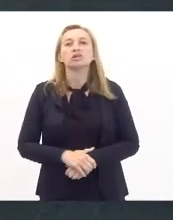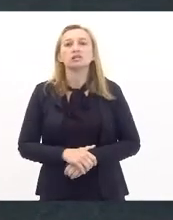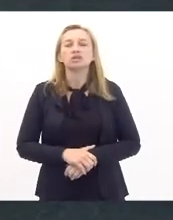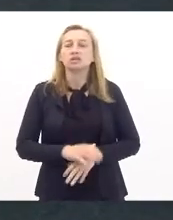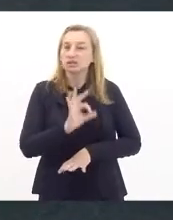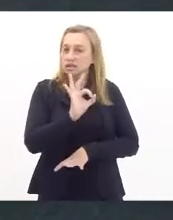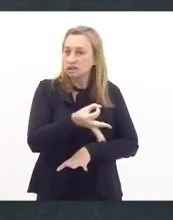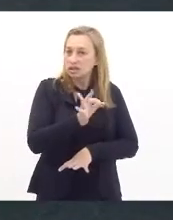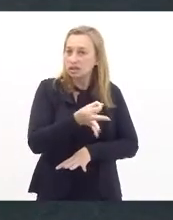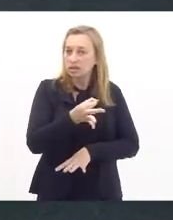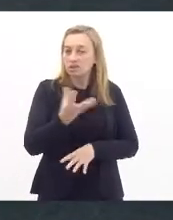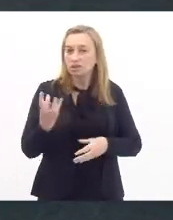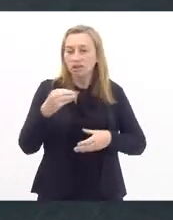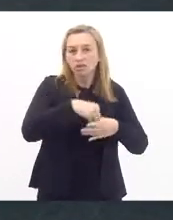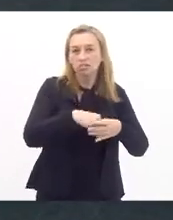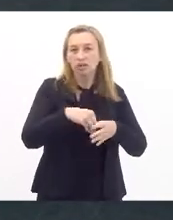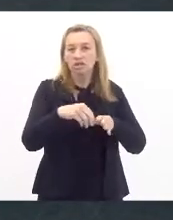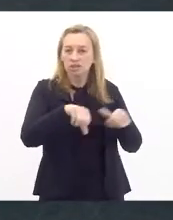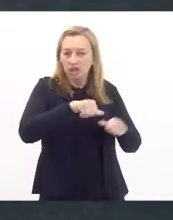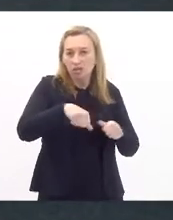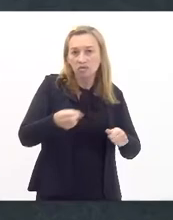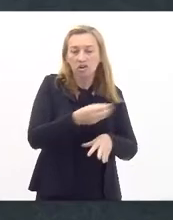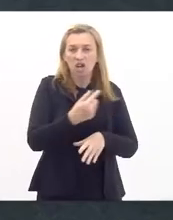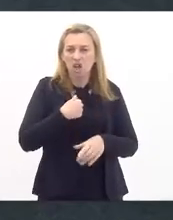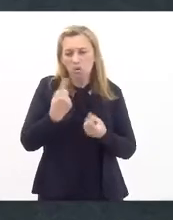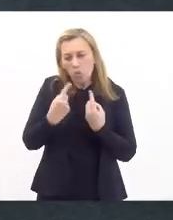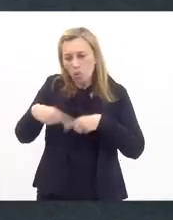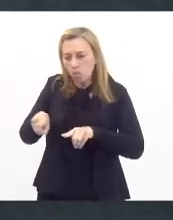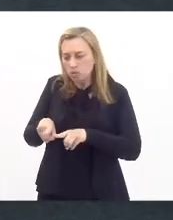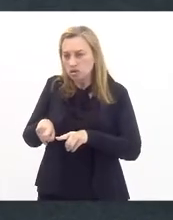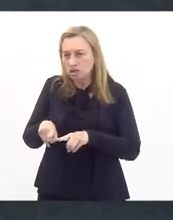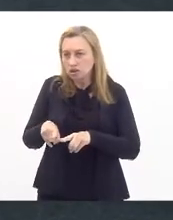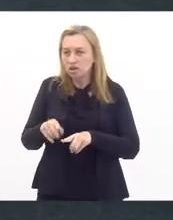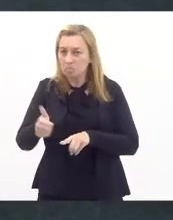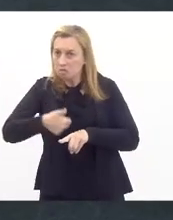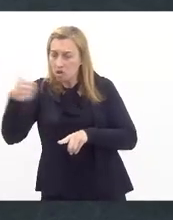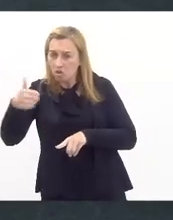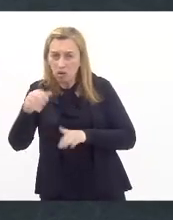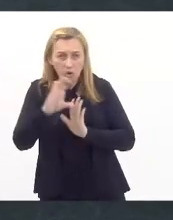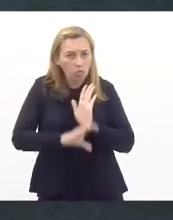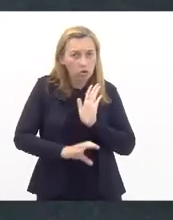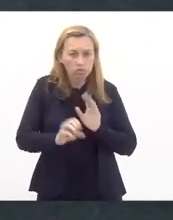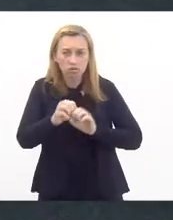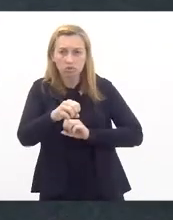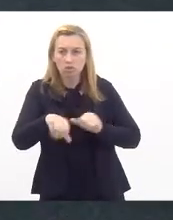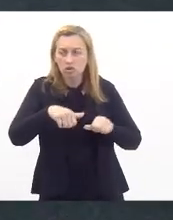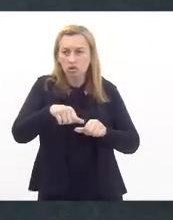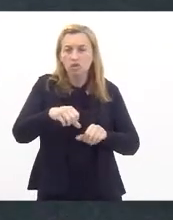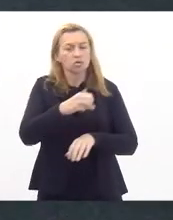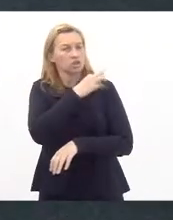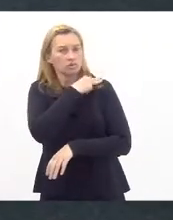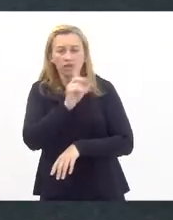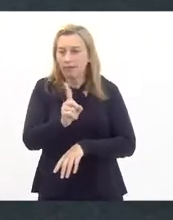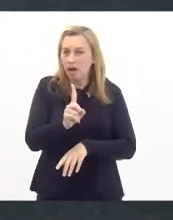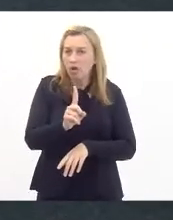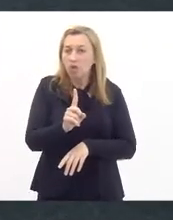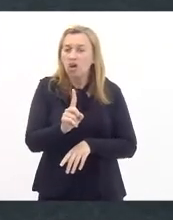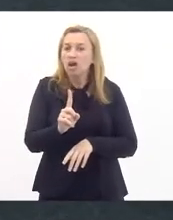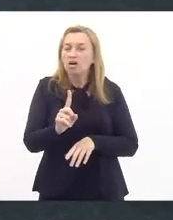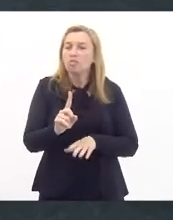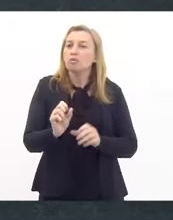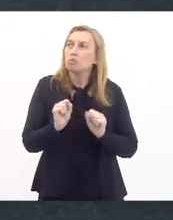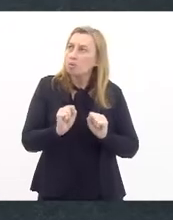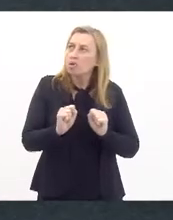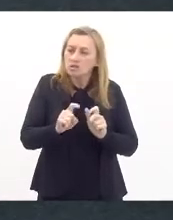é gradualmente implementar essa reforma Não são contra que a gente tem que melhorar o currículo do ensino médio não sou contra que a gente possa